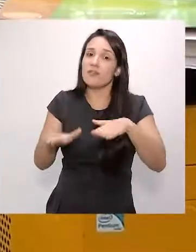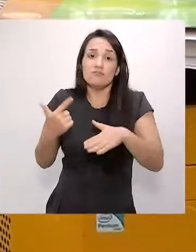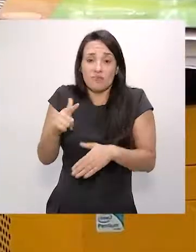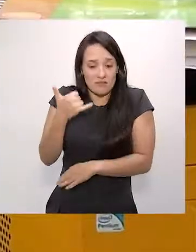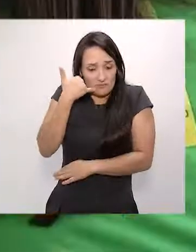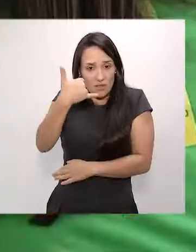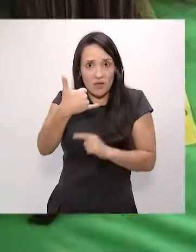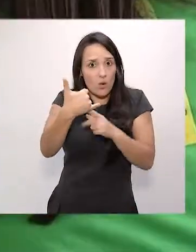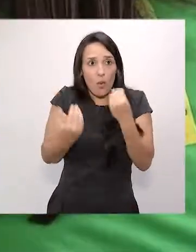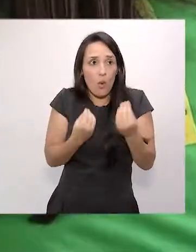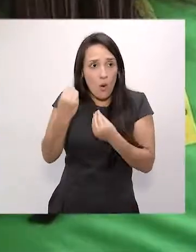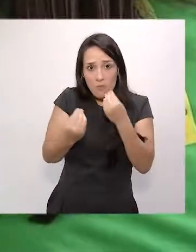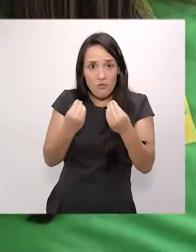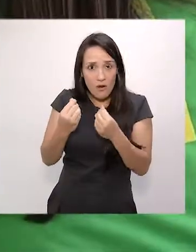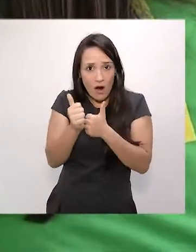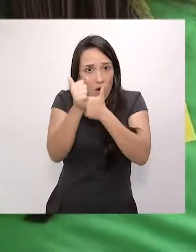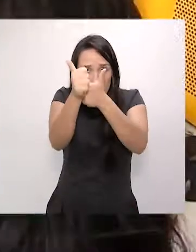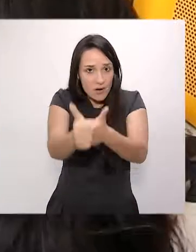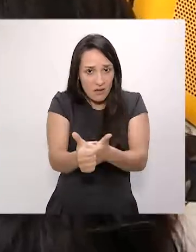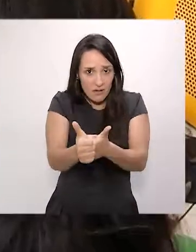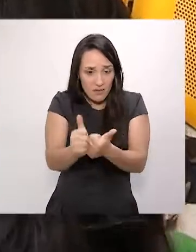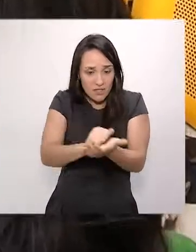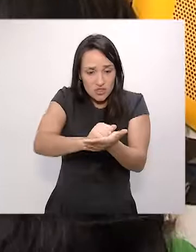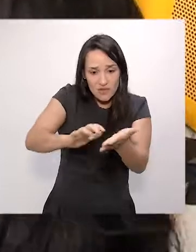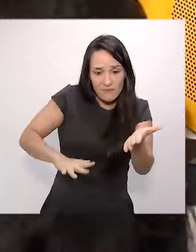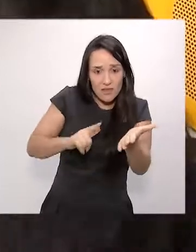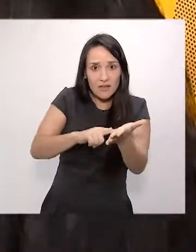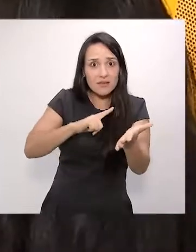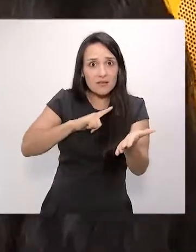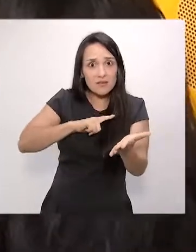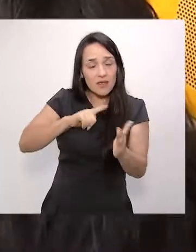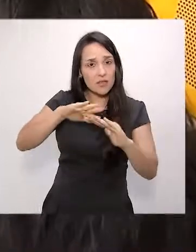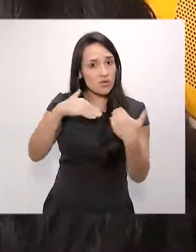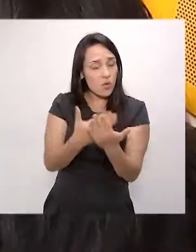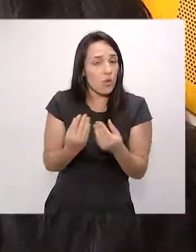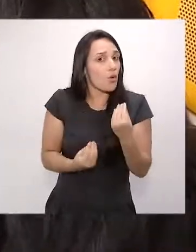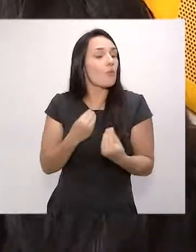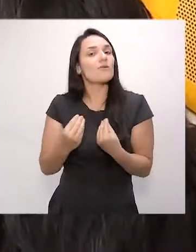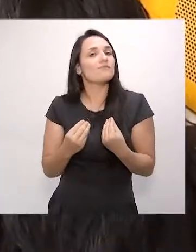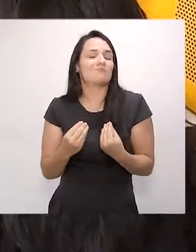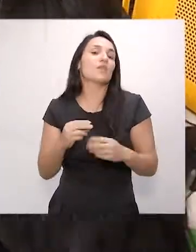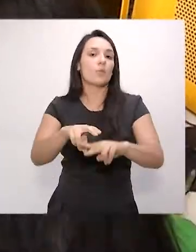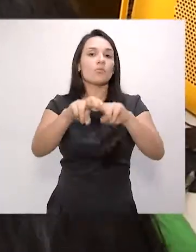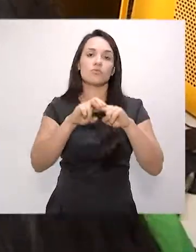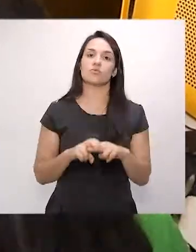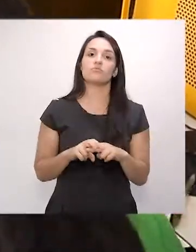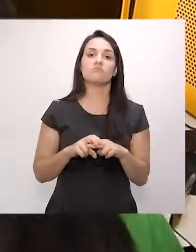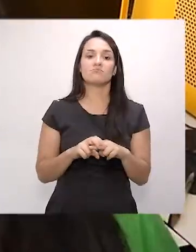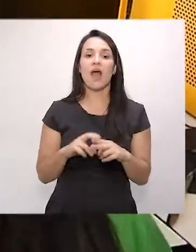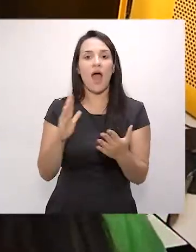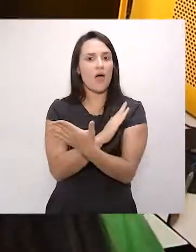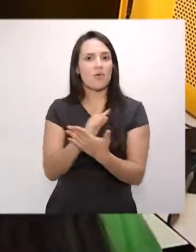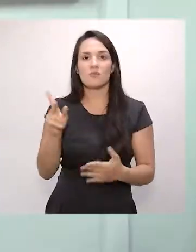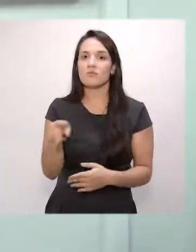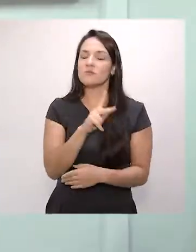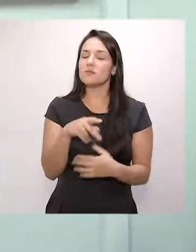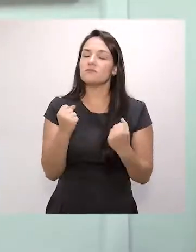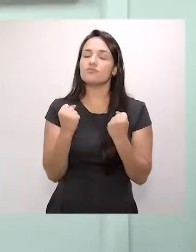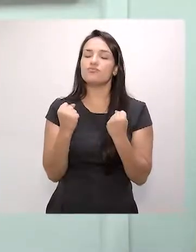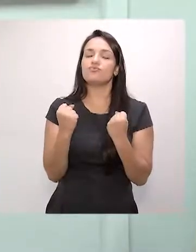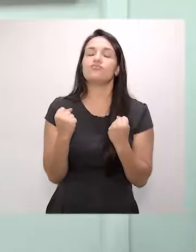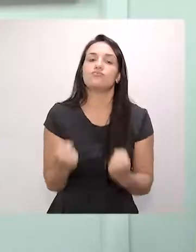não têm às vezes um celular bom para poder acompanhar as atividades escolares e muitos professores